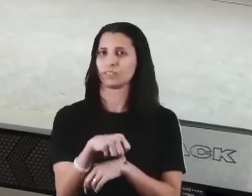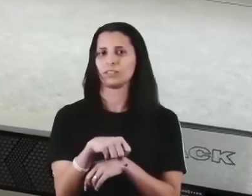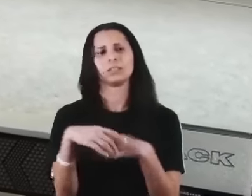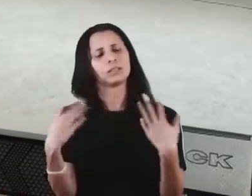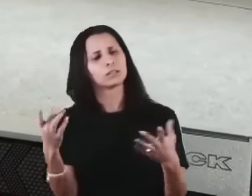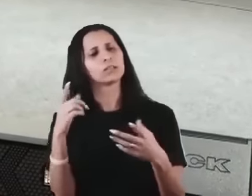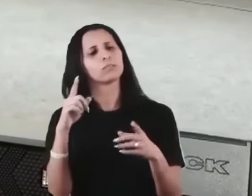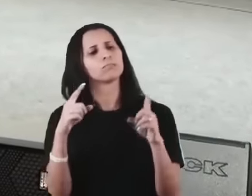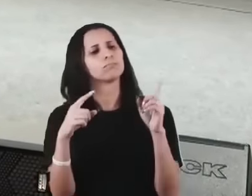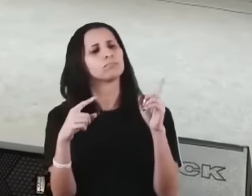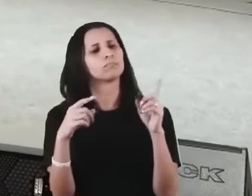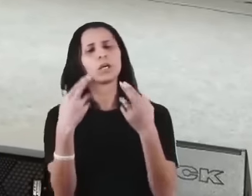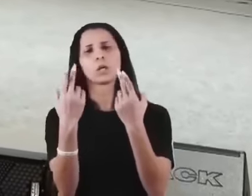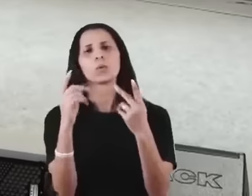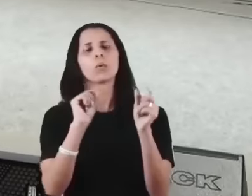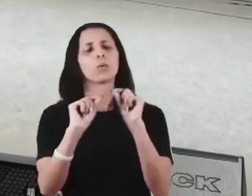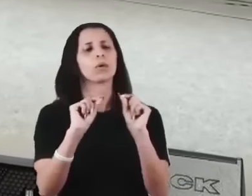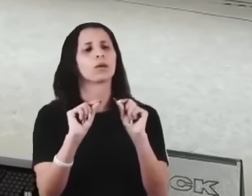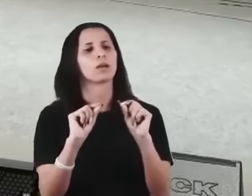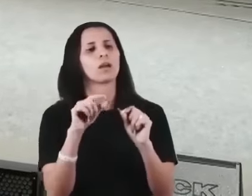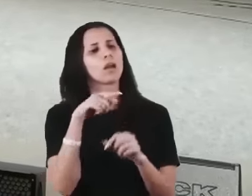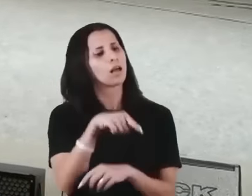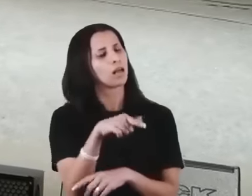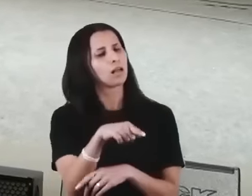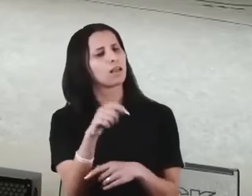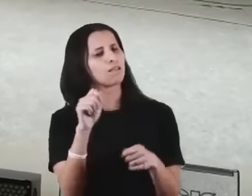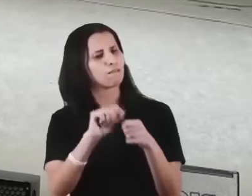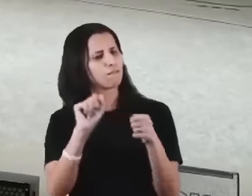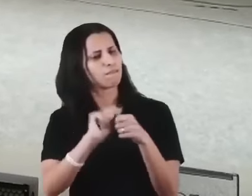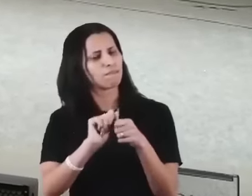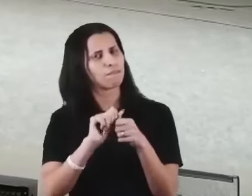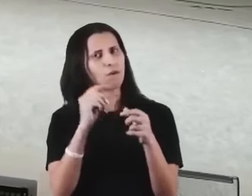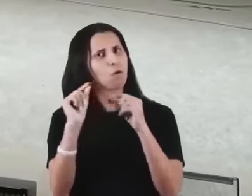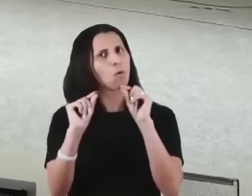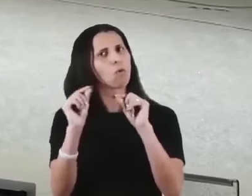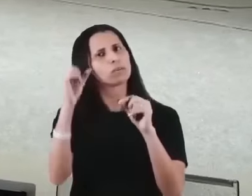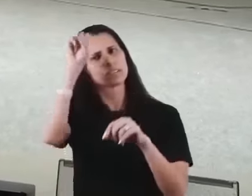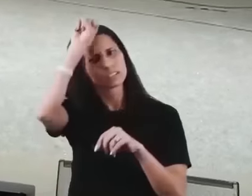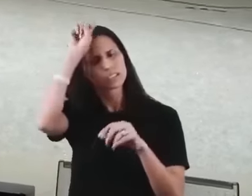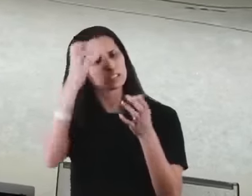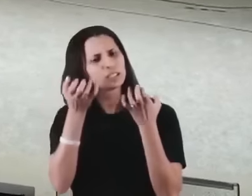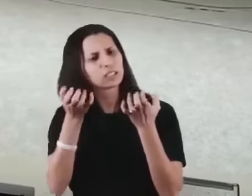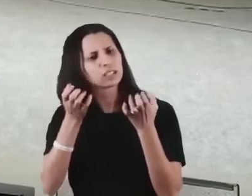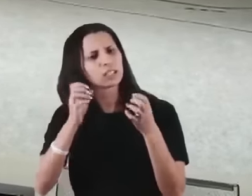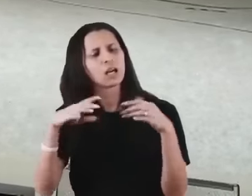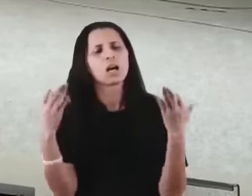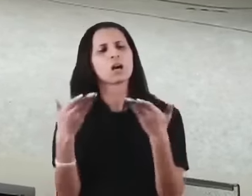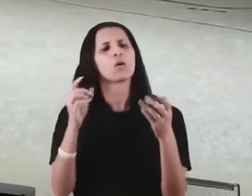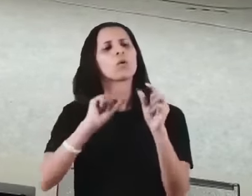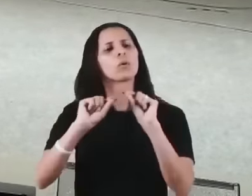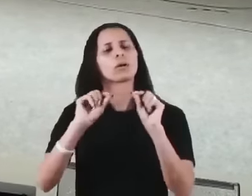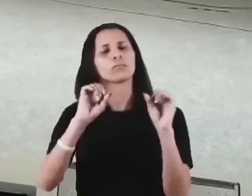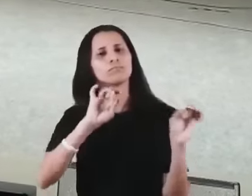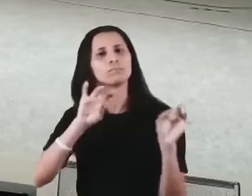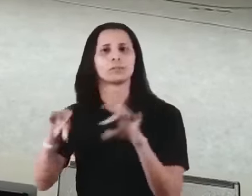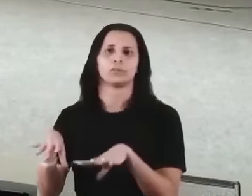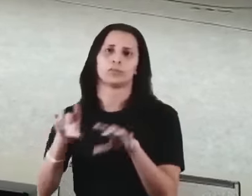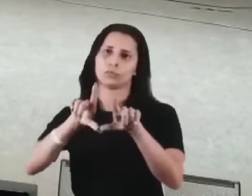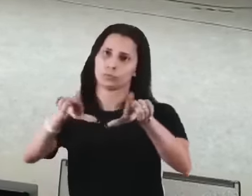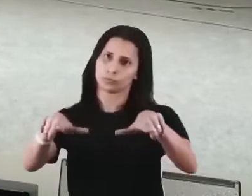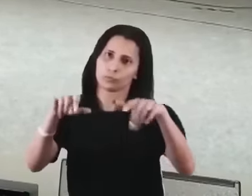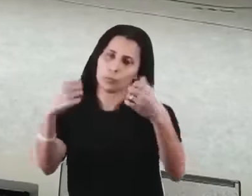tu queria te dei o que tu precisava e agora tu me joga no deserto segundo ela se sentiu traída também por quem